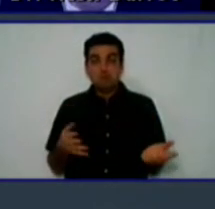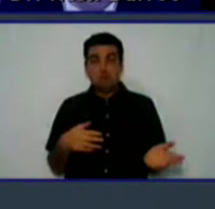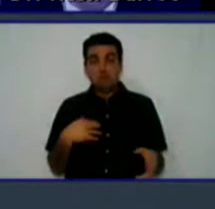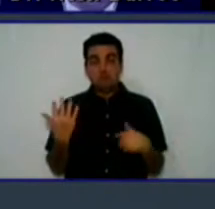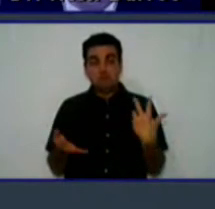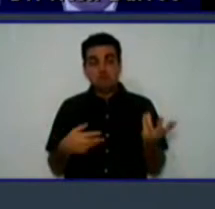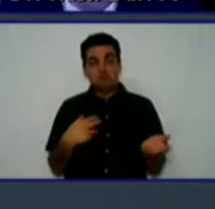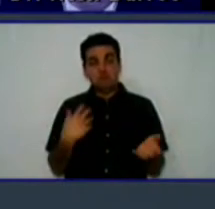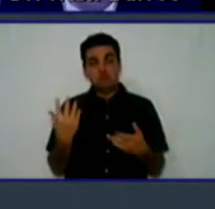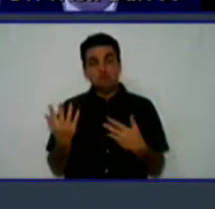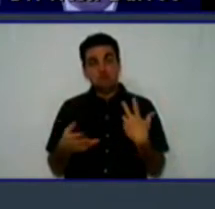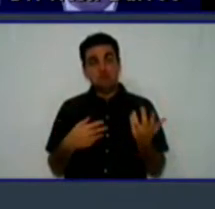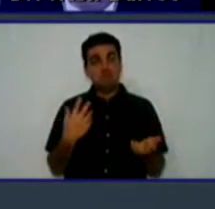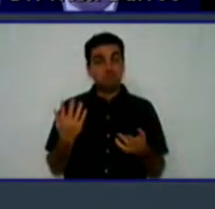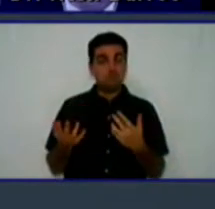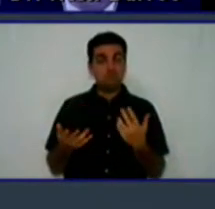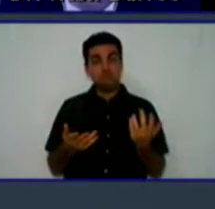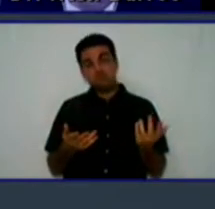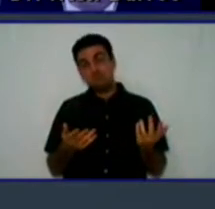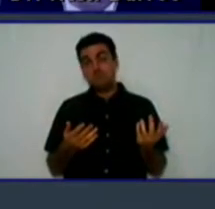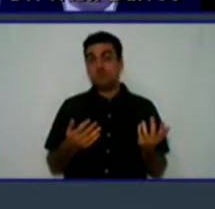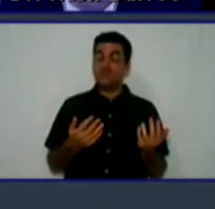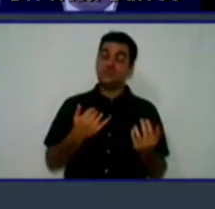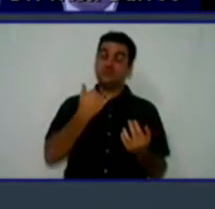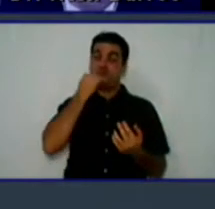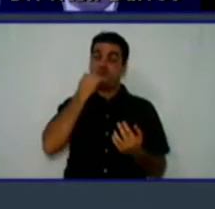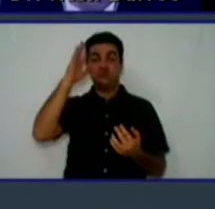eu, com todas as vênias,